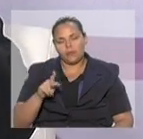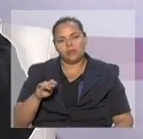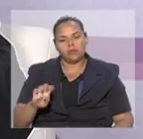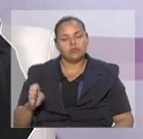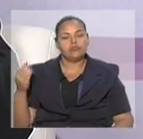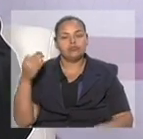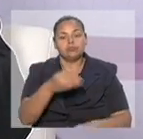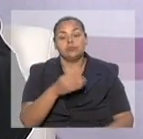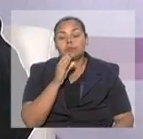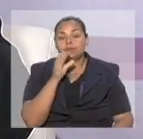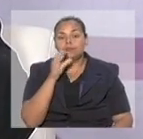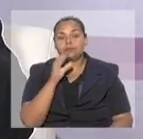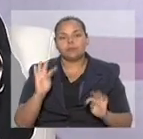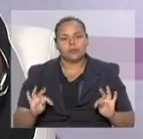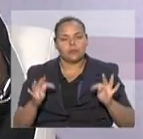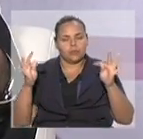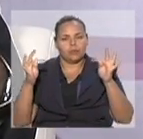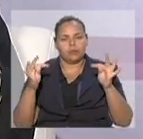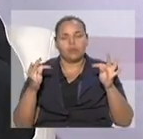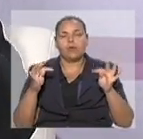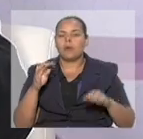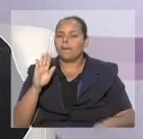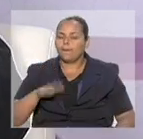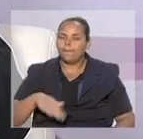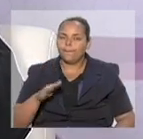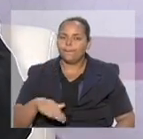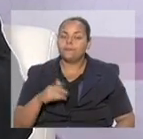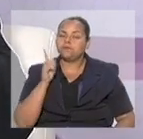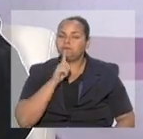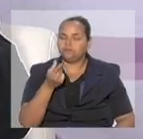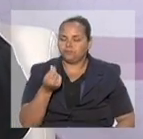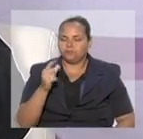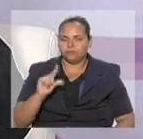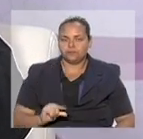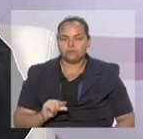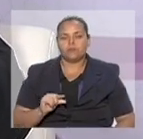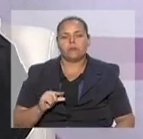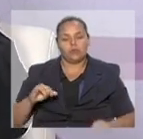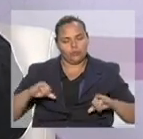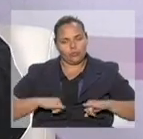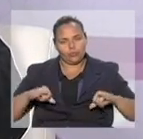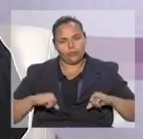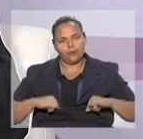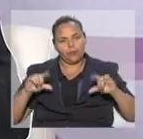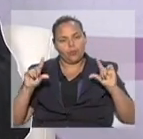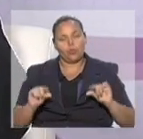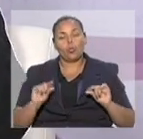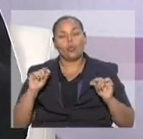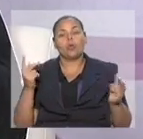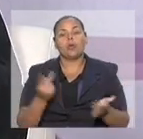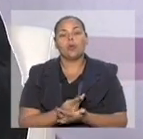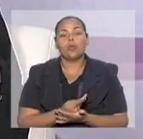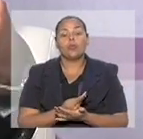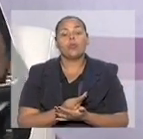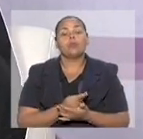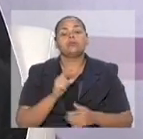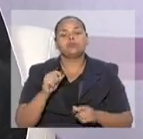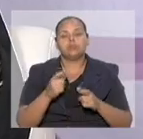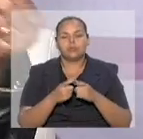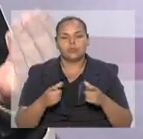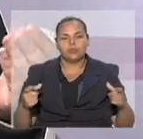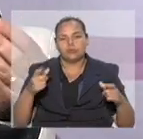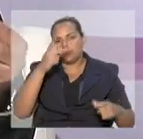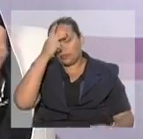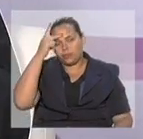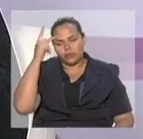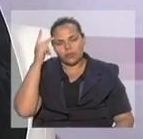hábil, acaba que esse é um tratamento de custo muito menor e de muito menor sofrimento. E o que acontece no senso comum